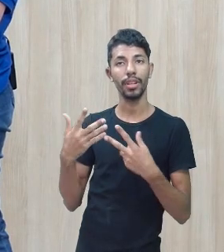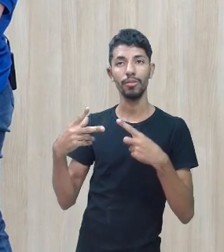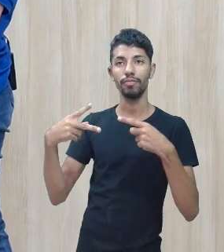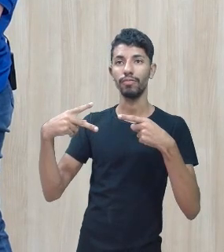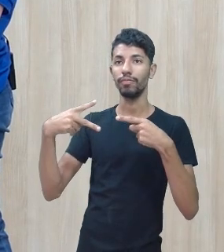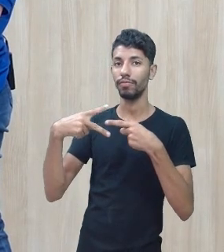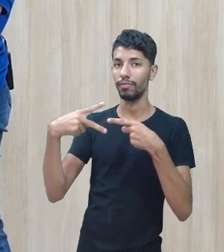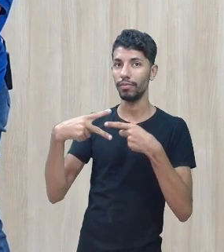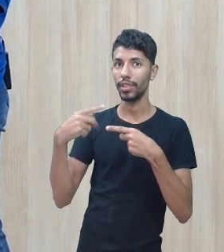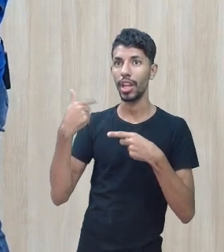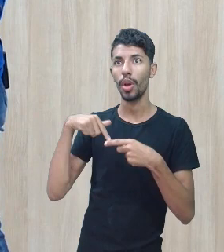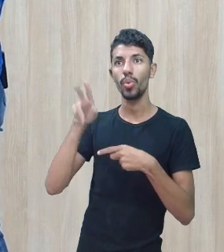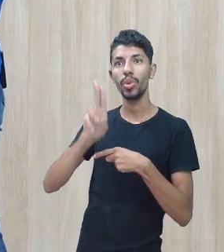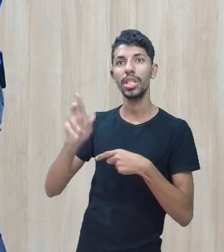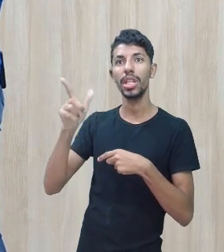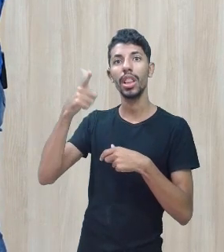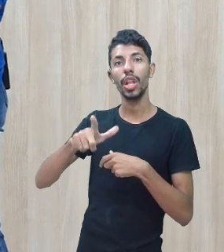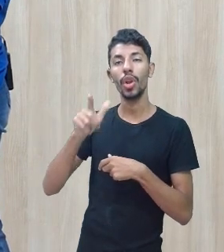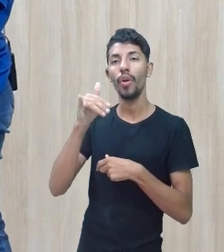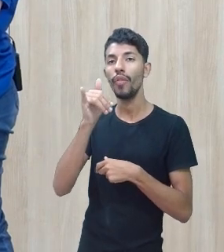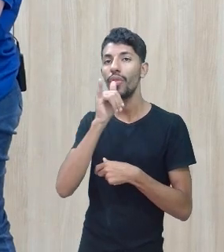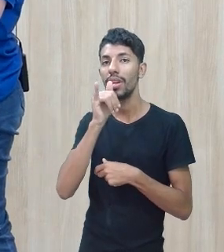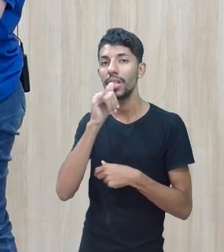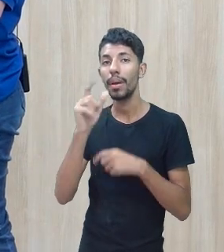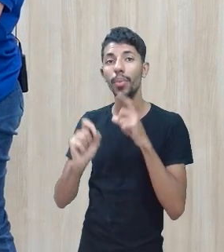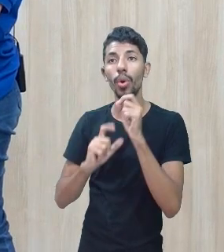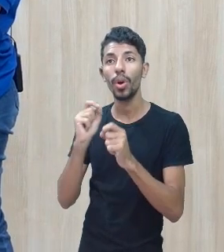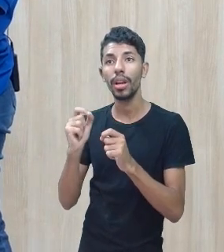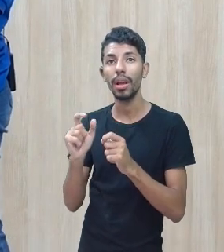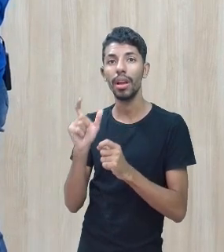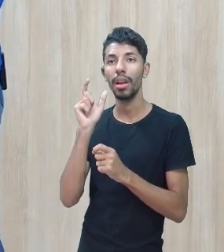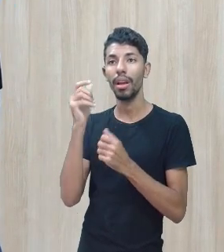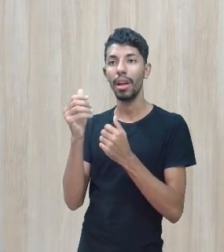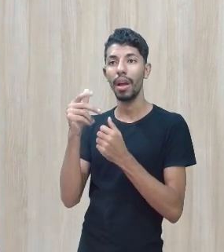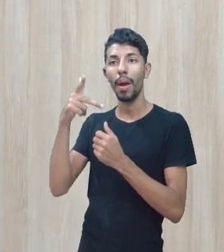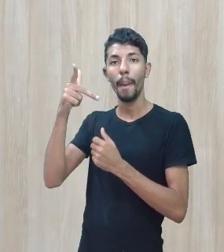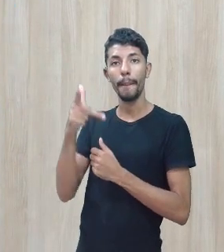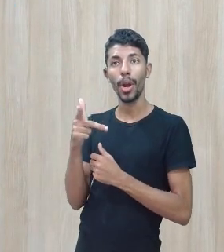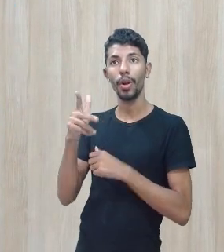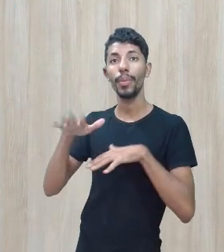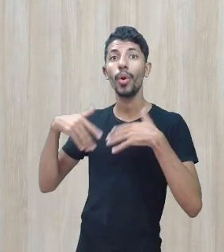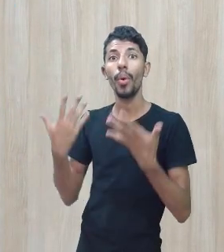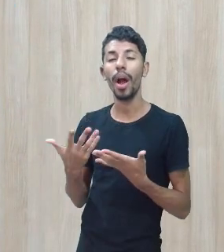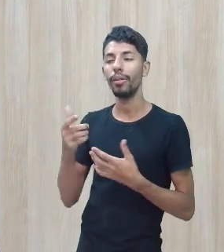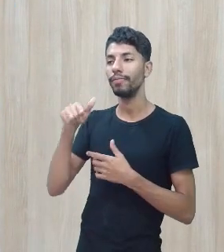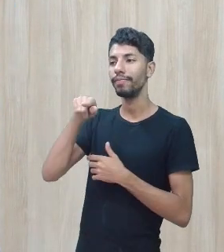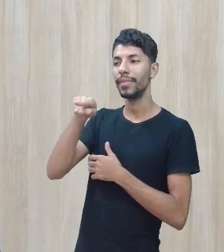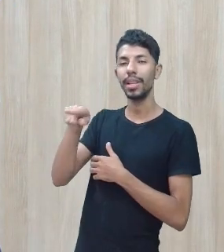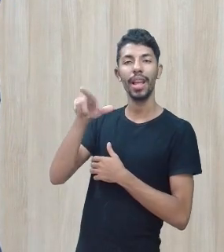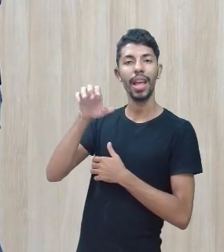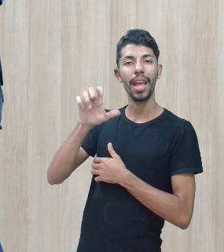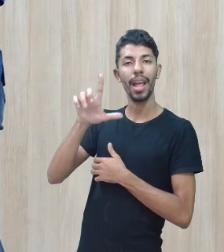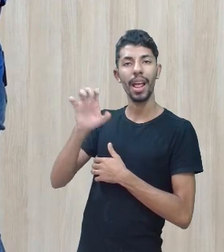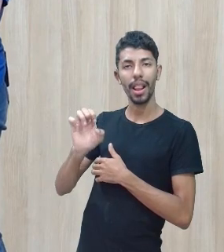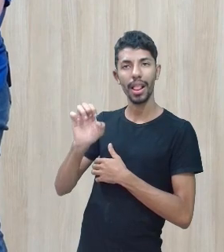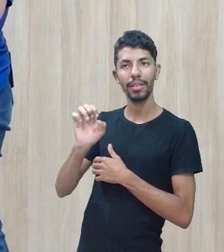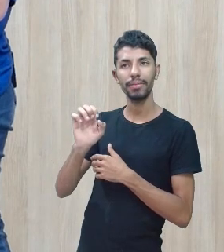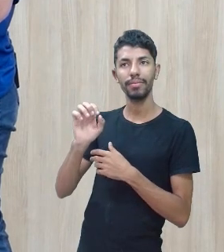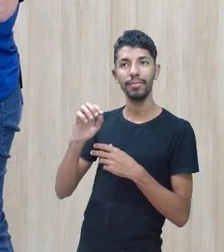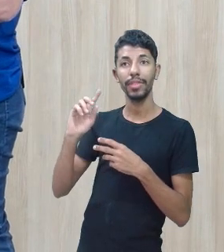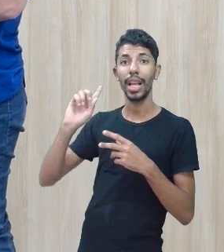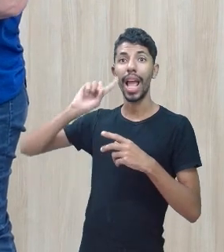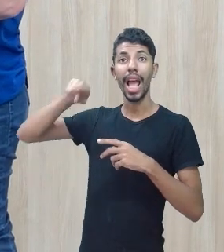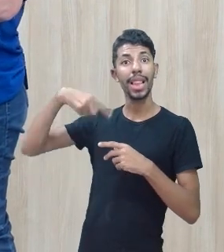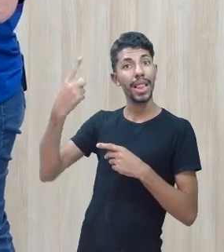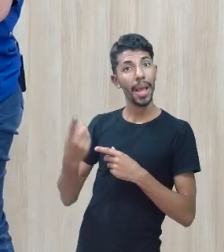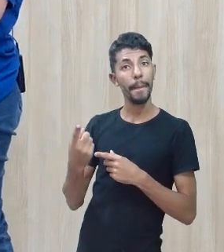como outro exemplo o pronome ele. E aí retomei Machado de Assis, colocando